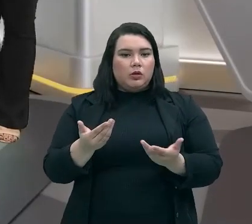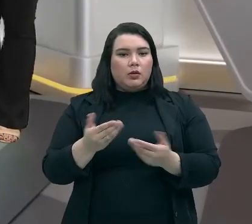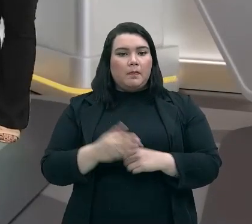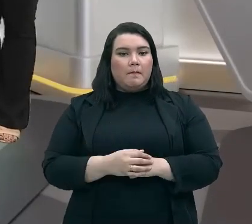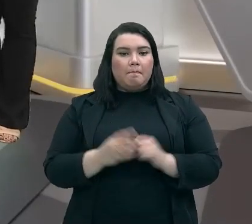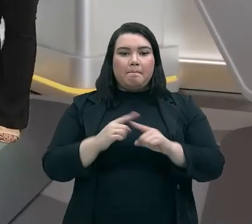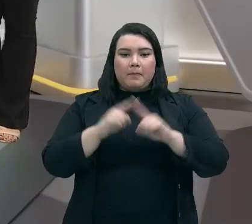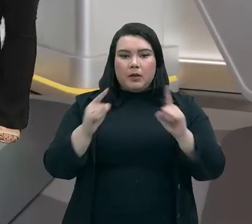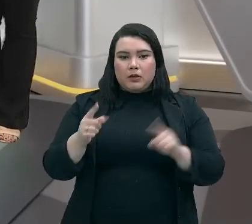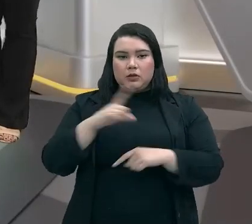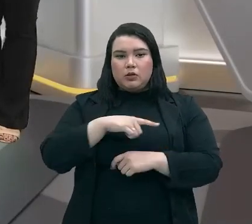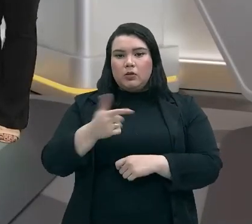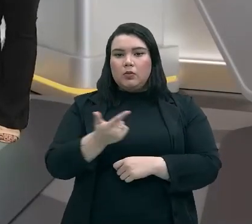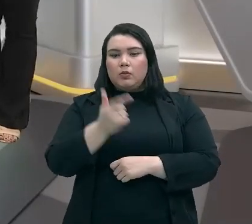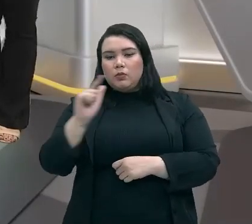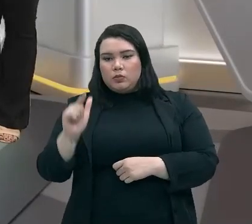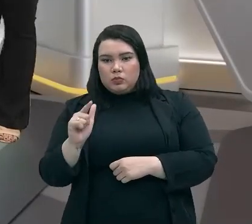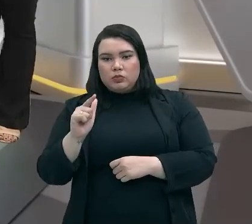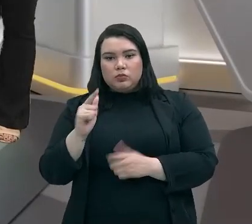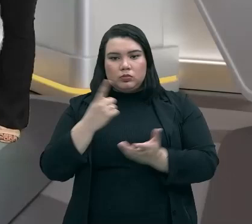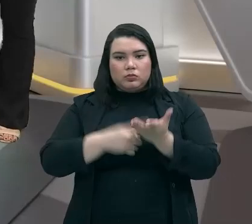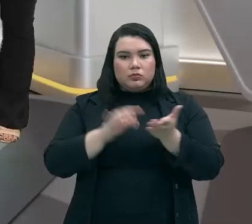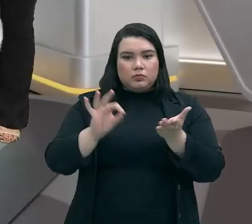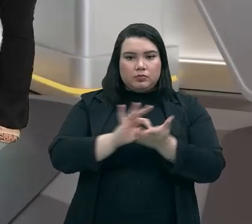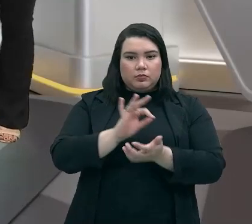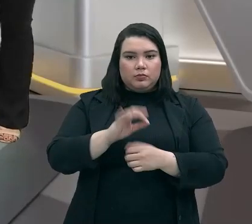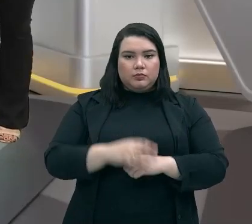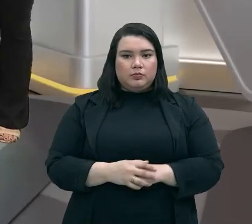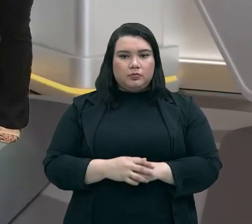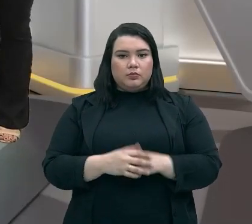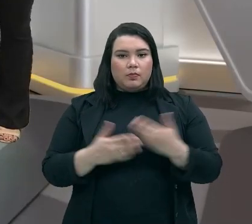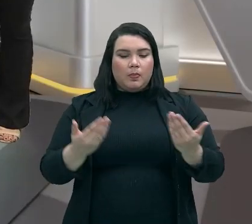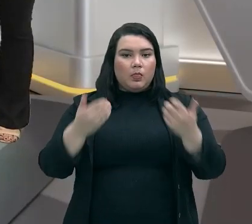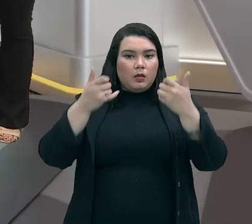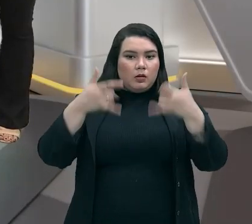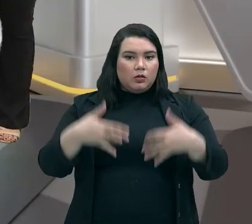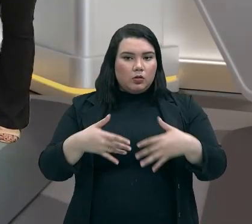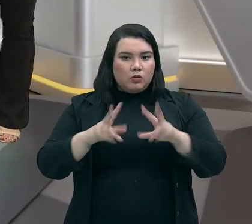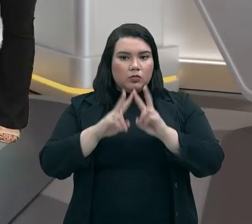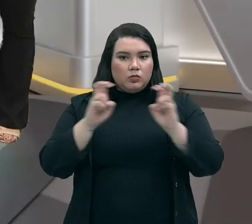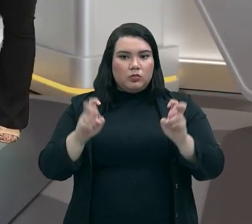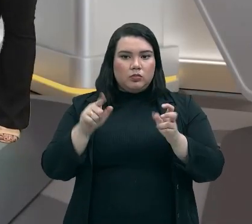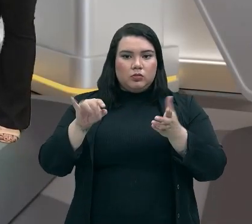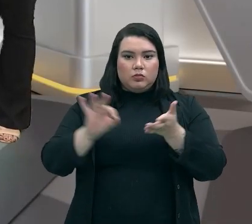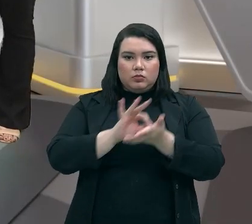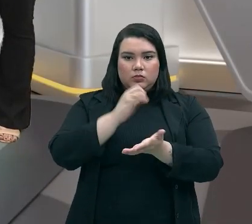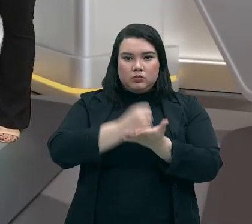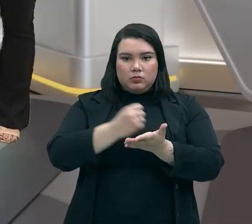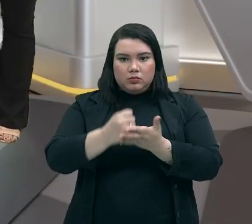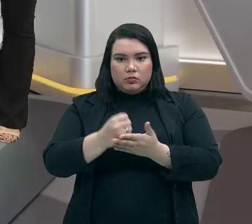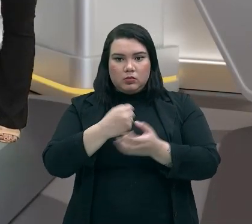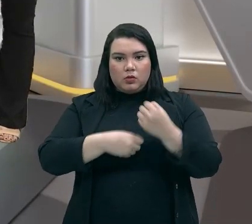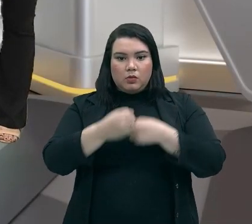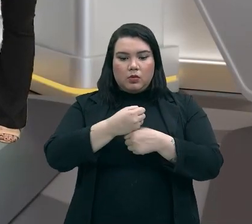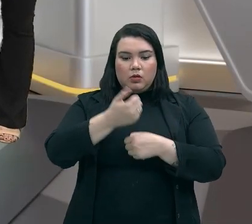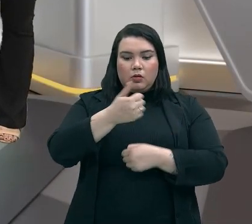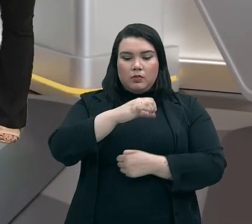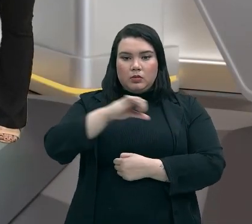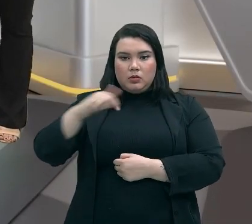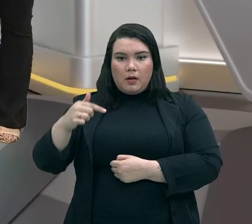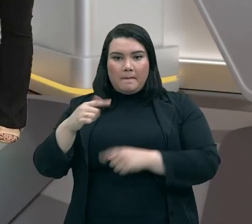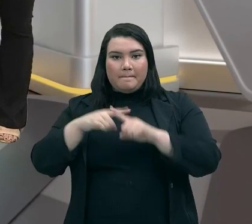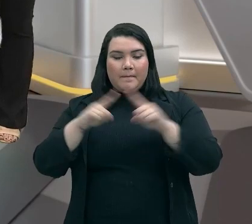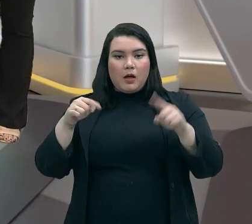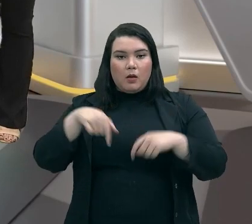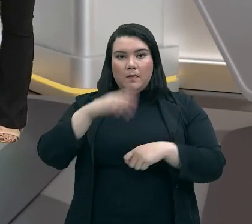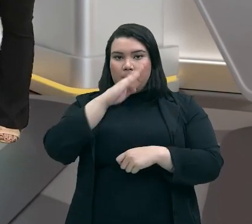mas existe um outro, né, acordo. Sim. O que a gente precisa falar aí do Protocolo de Quioto, que foi em 97, isso. Mas o Brasil só